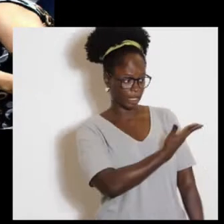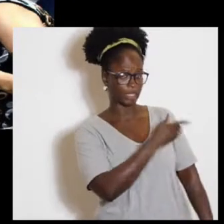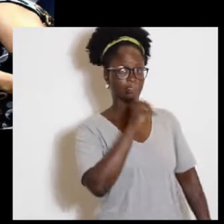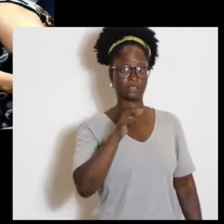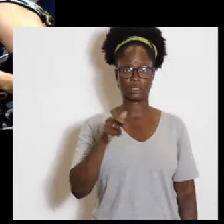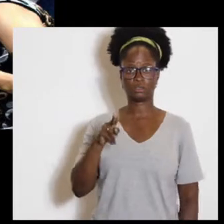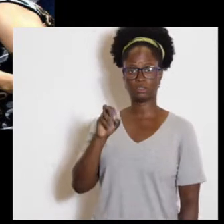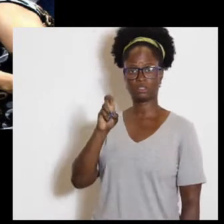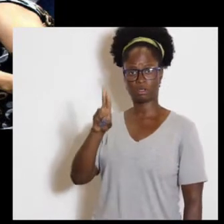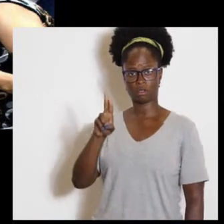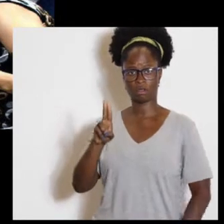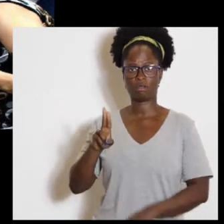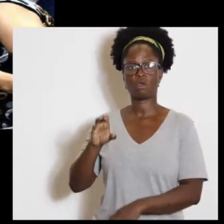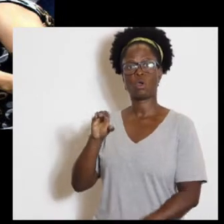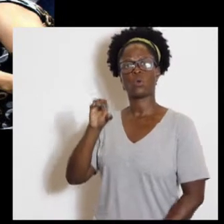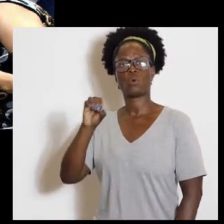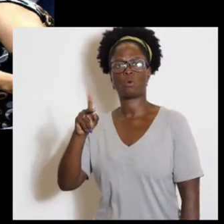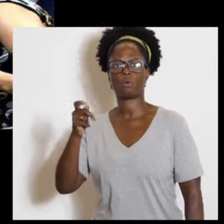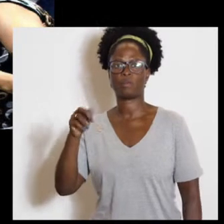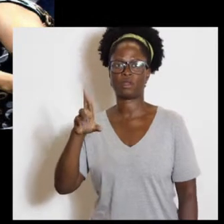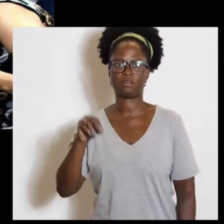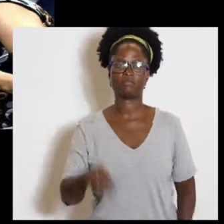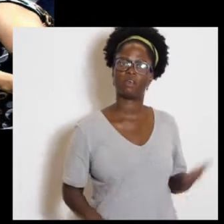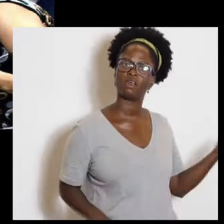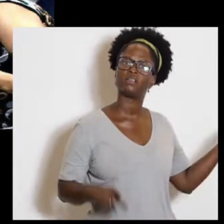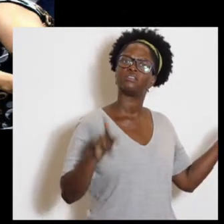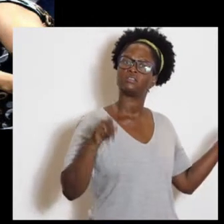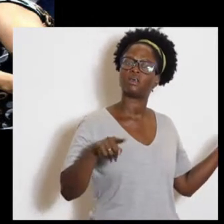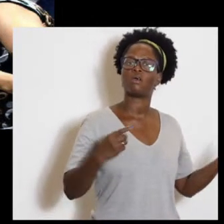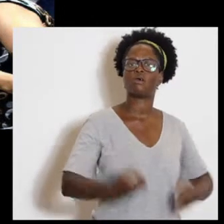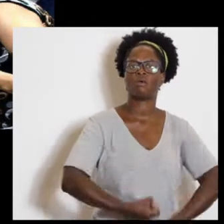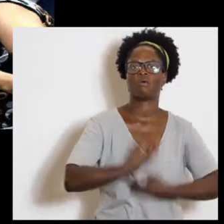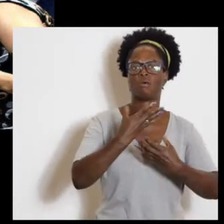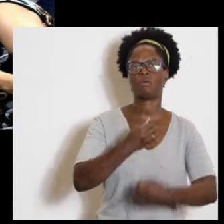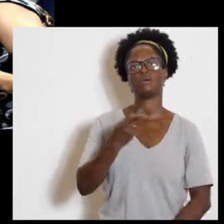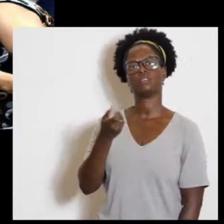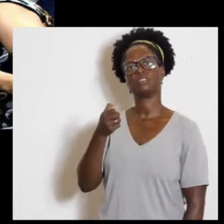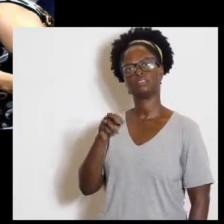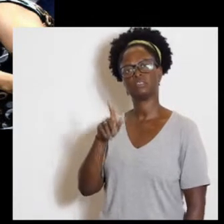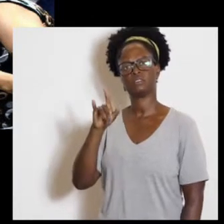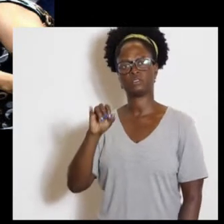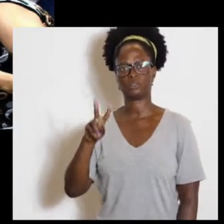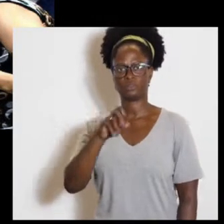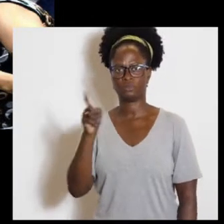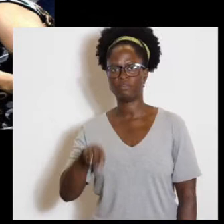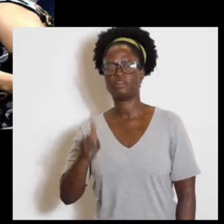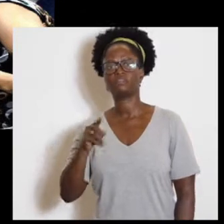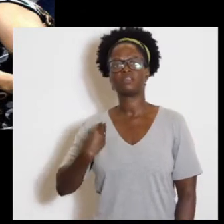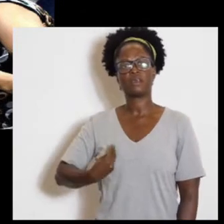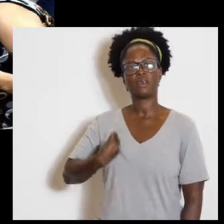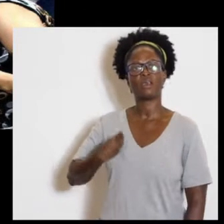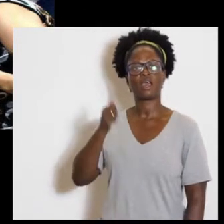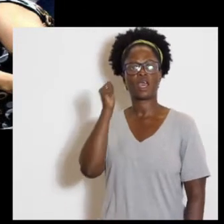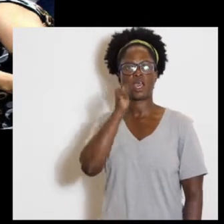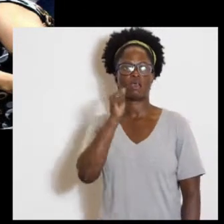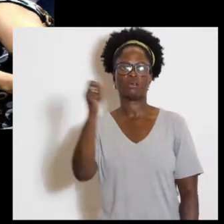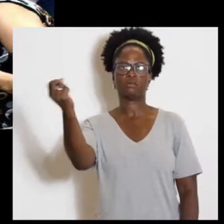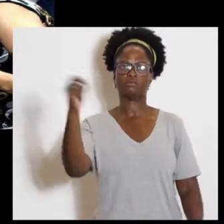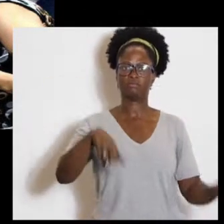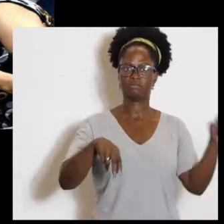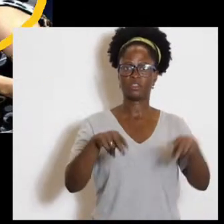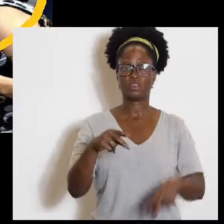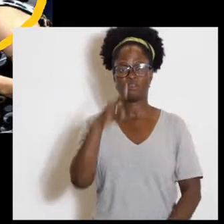este é o grande já no momento em que a presença feminina começa a parecer muito